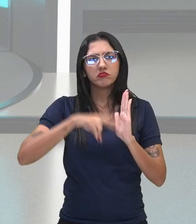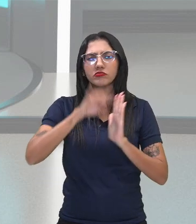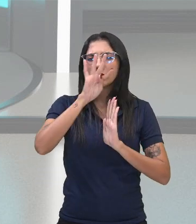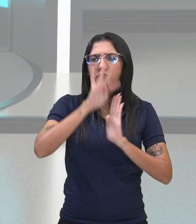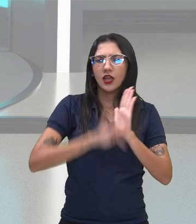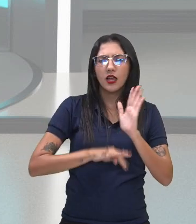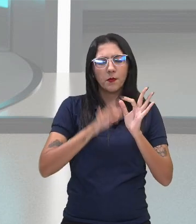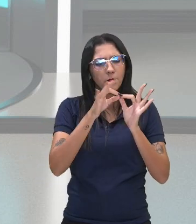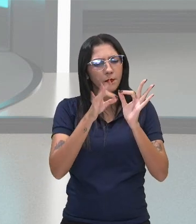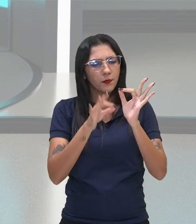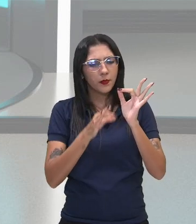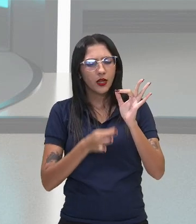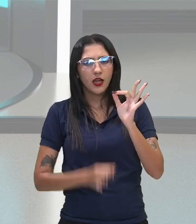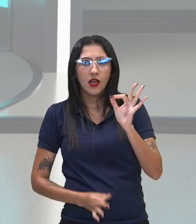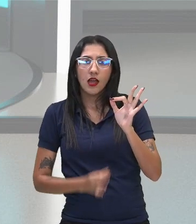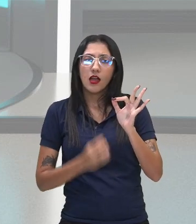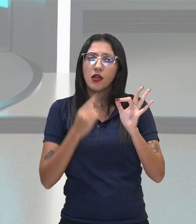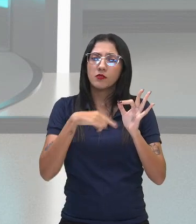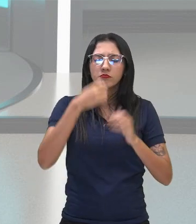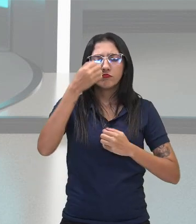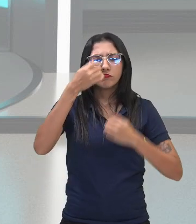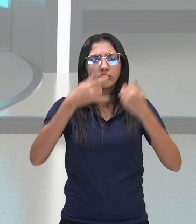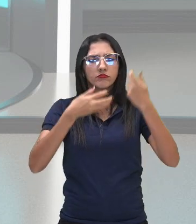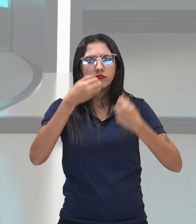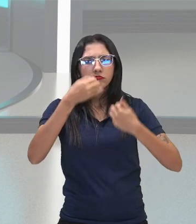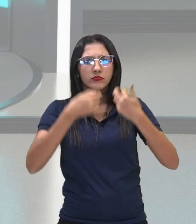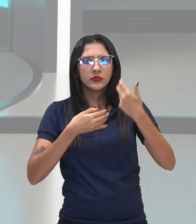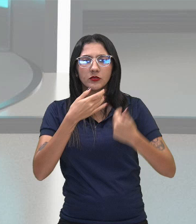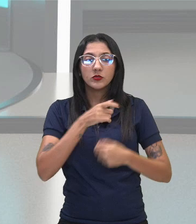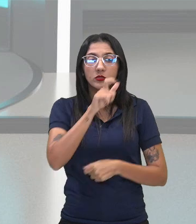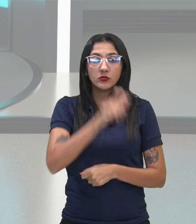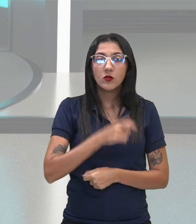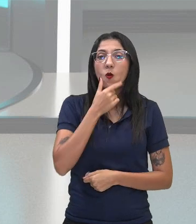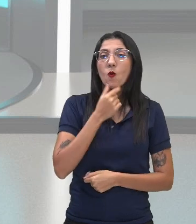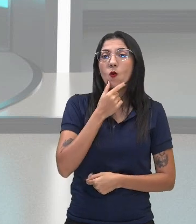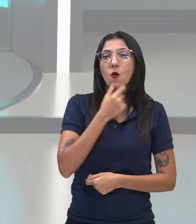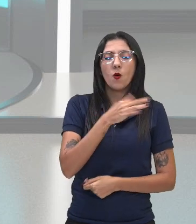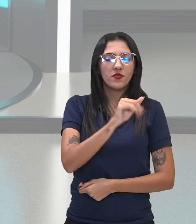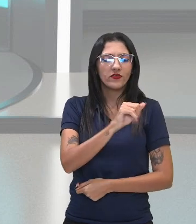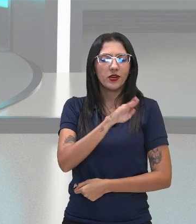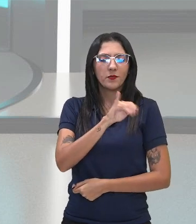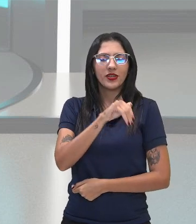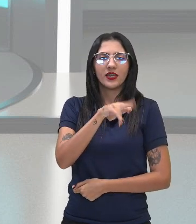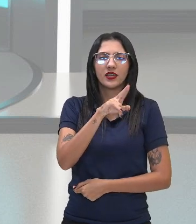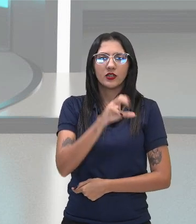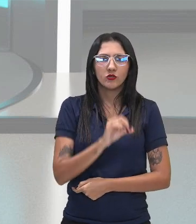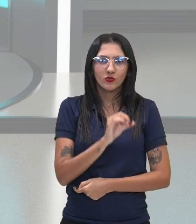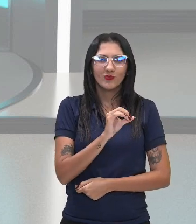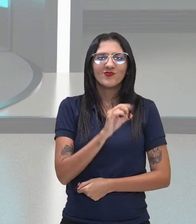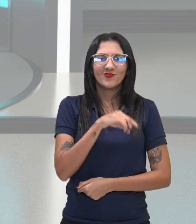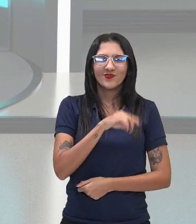Graciliano Ramos vai falando a respeito de Fabiano. Fabiano é o personagem